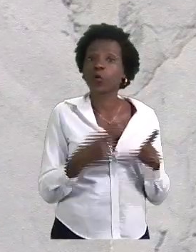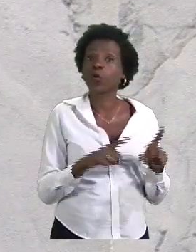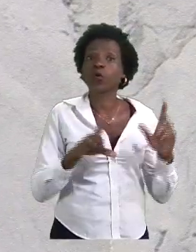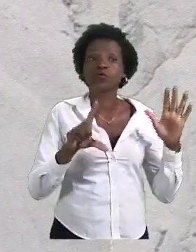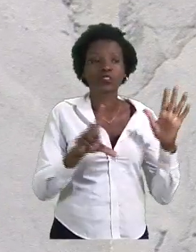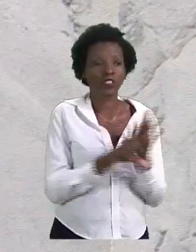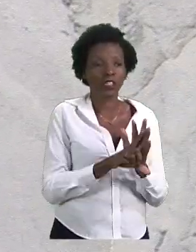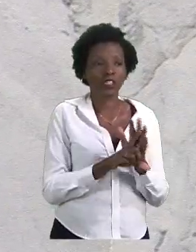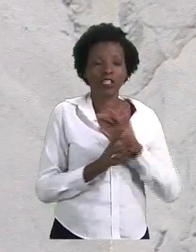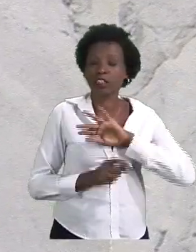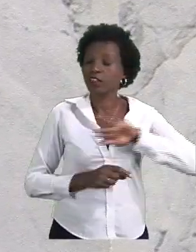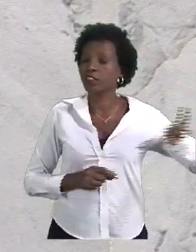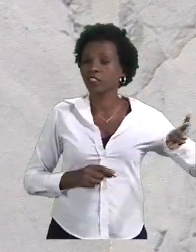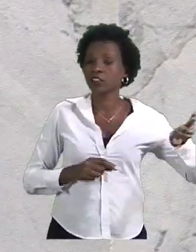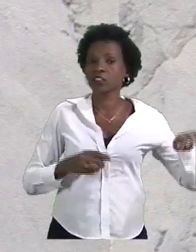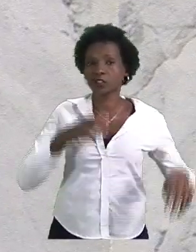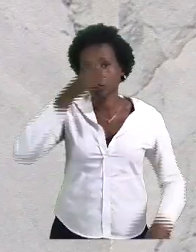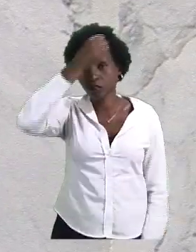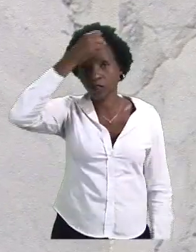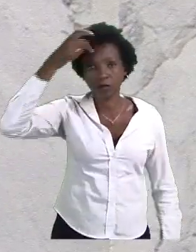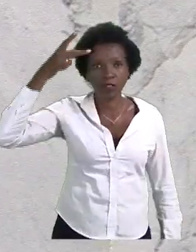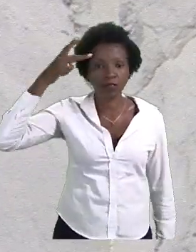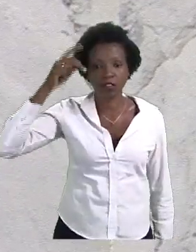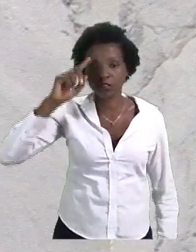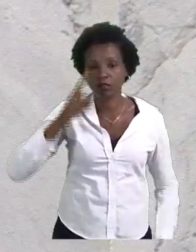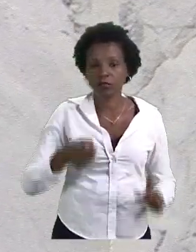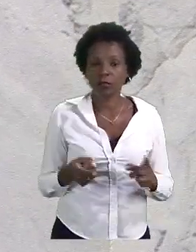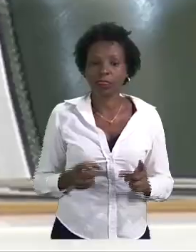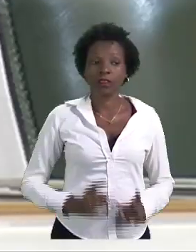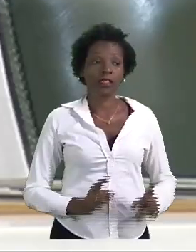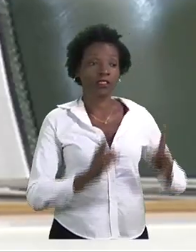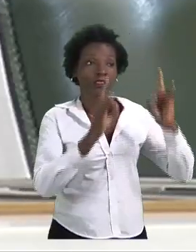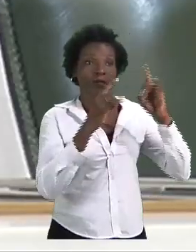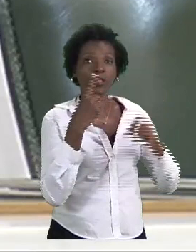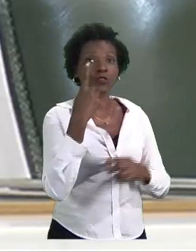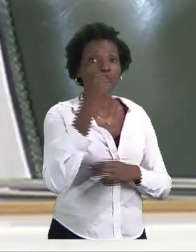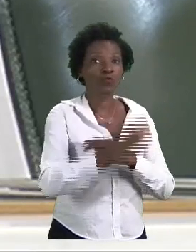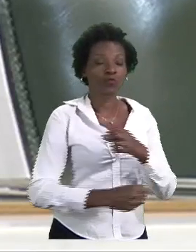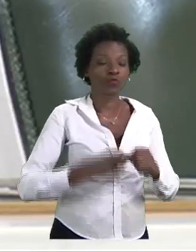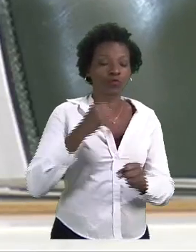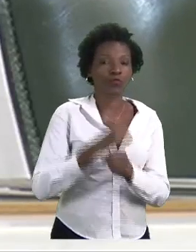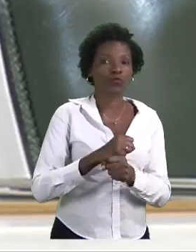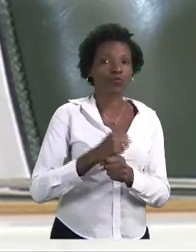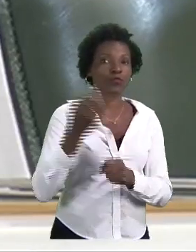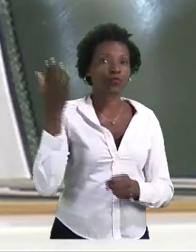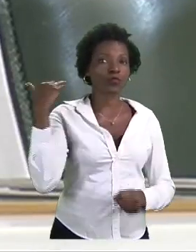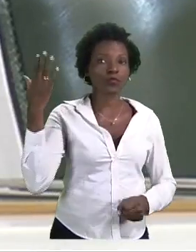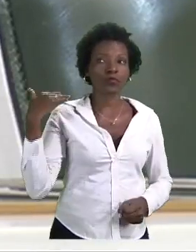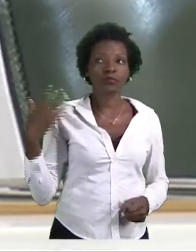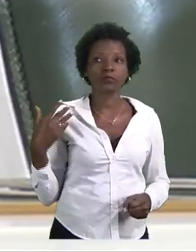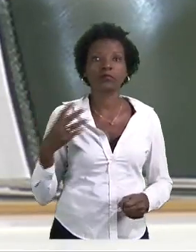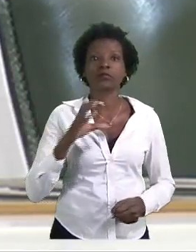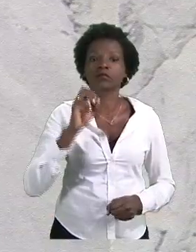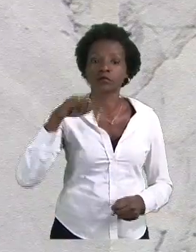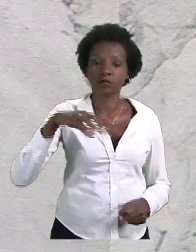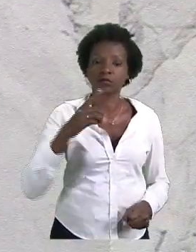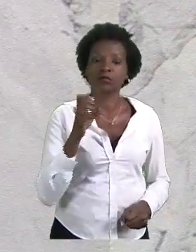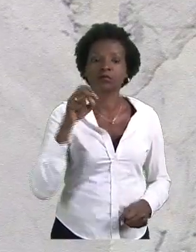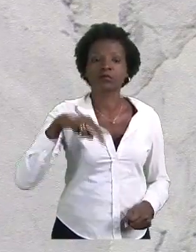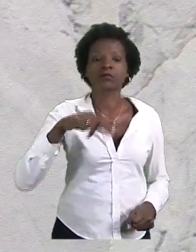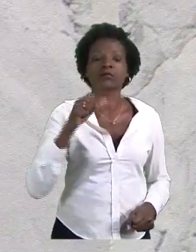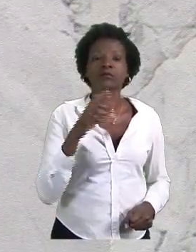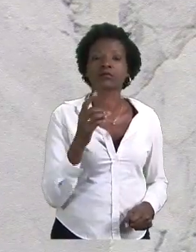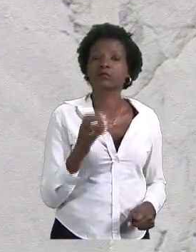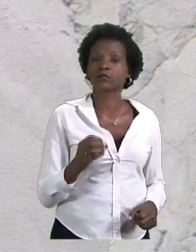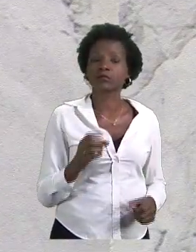da prefeitura. Aquele prédio, como a senhora falou, há um ano atrás já estava condenado, já havia notícias que o prédio estava condenado e nada foi